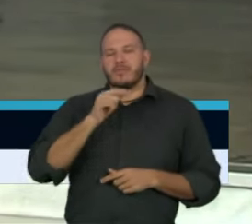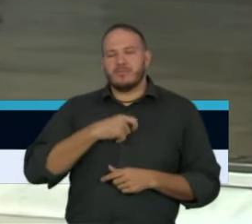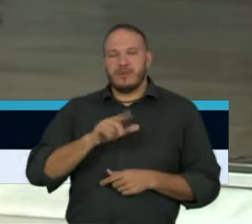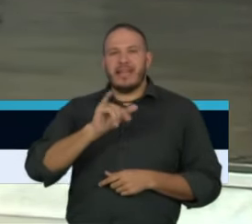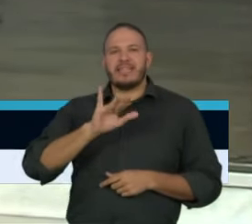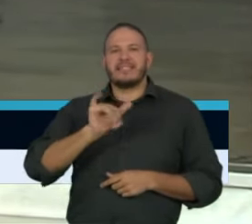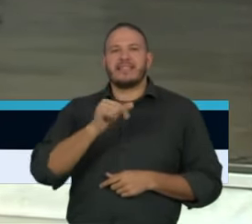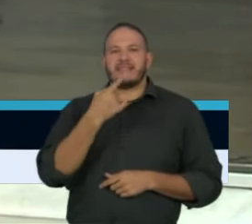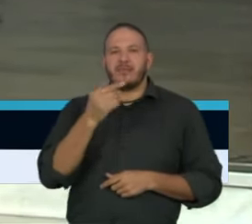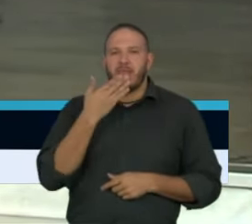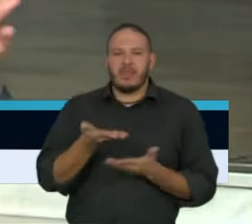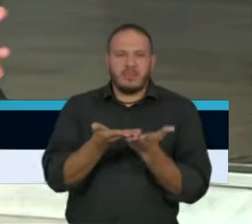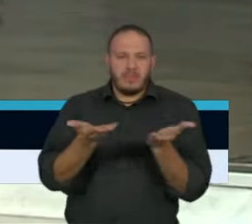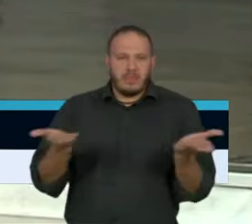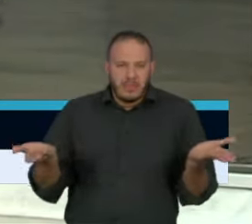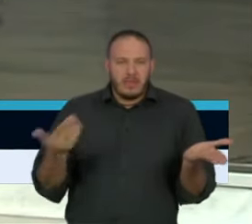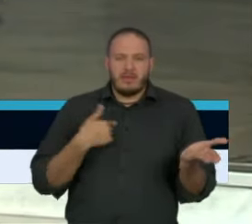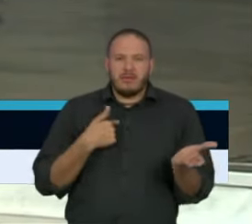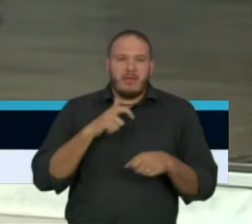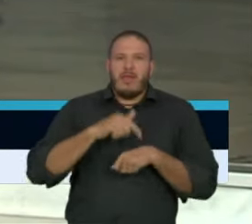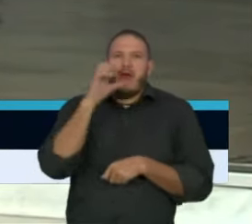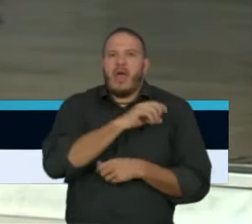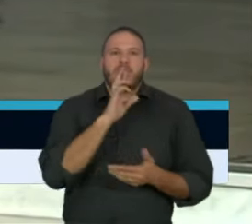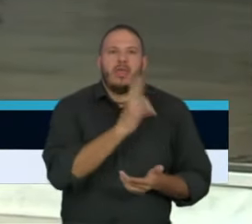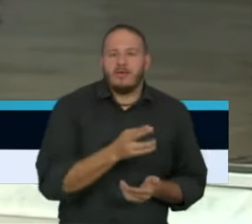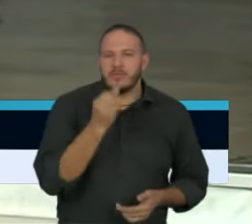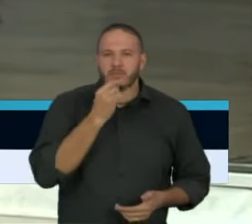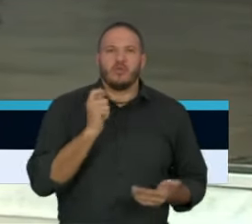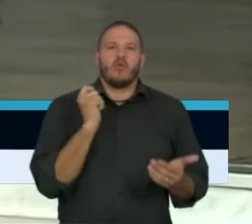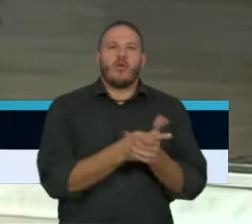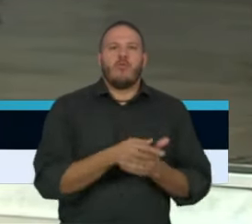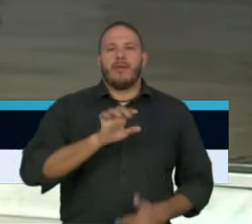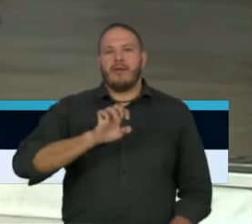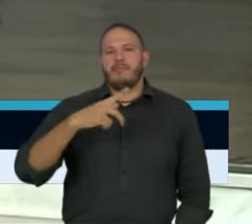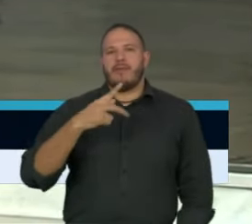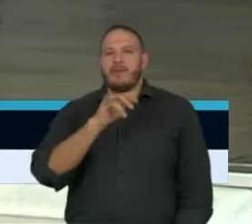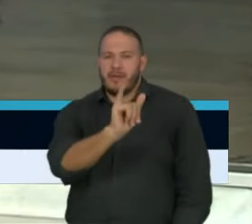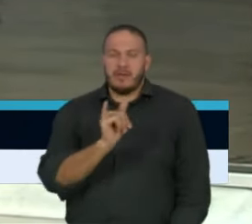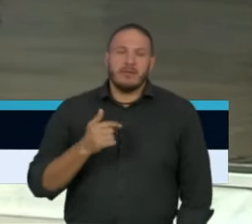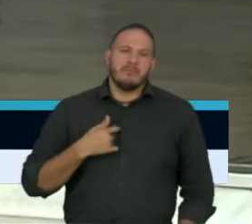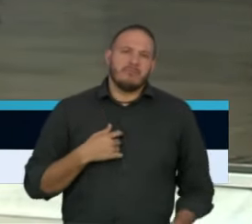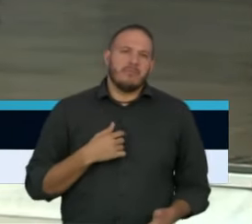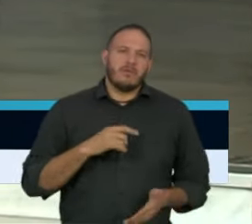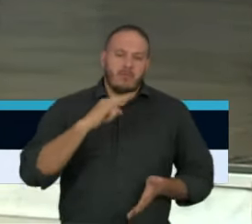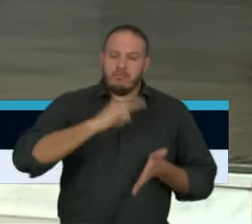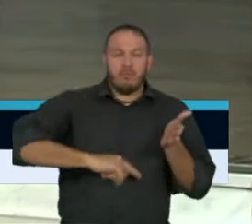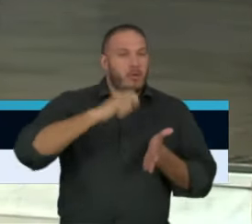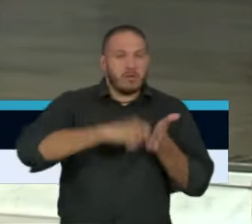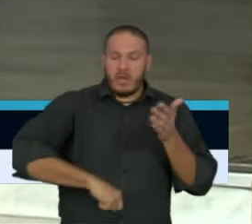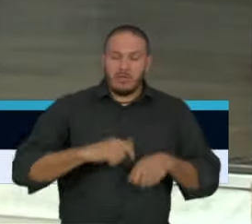responder rapidamente uma questão como, por exemplo, compra de EPIs. São feitos contratos emergenciais, da mesma forma que a